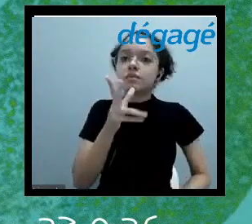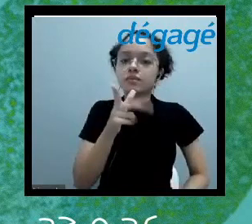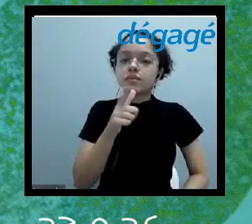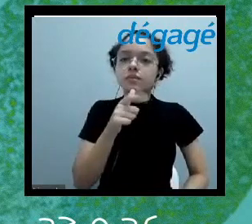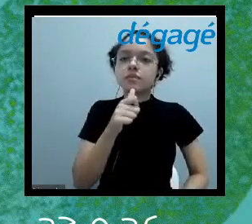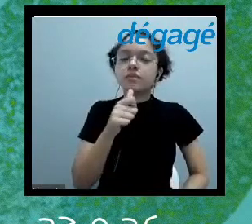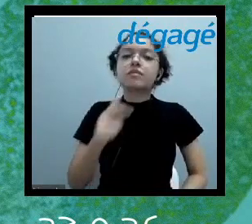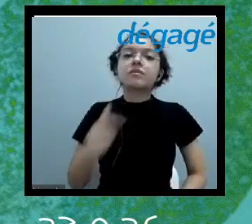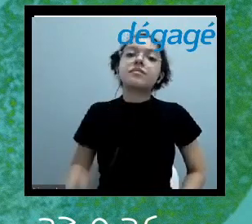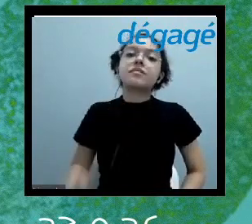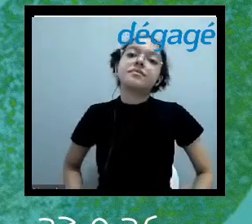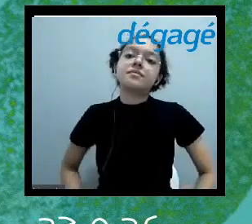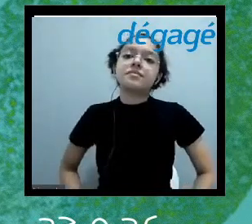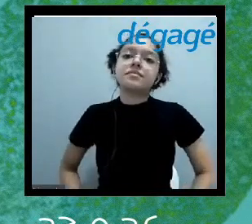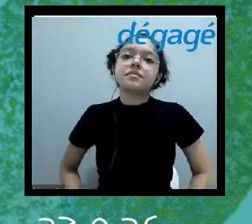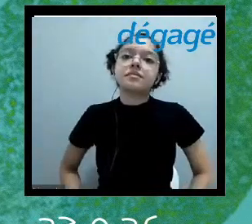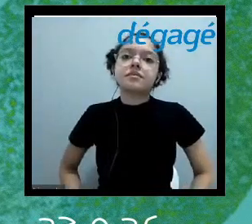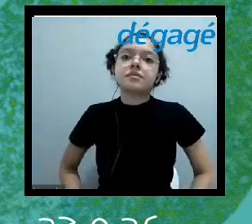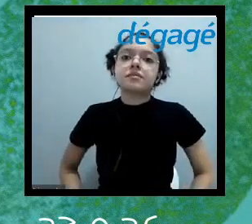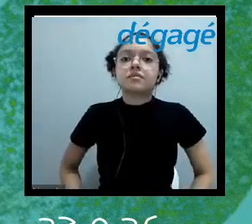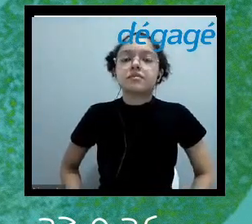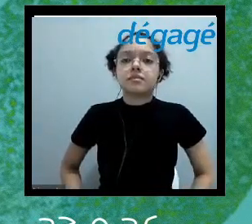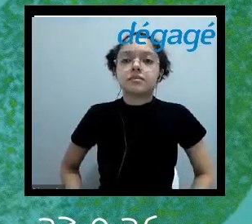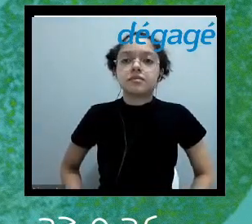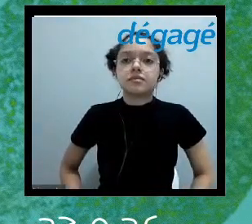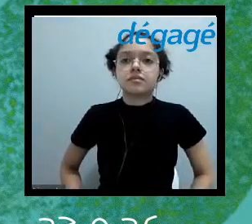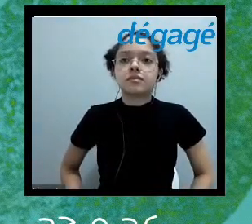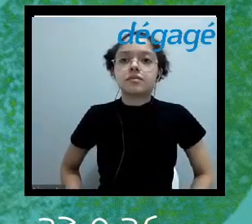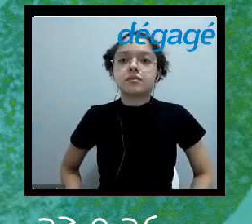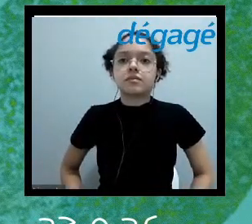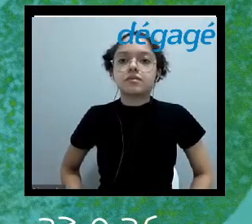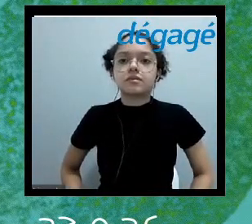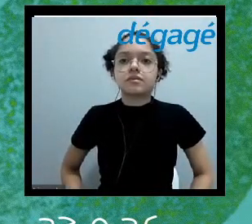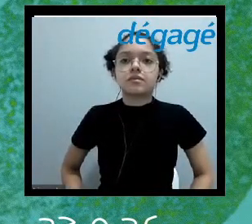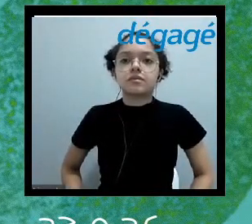coisa que eu acho importante aqui